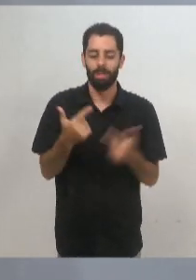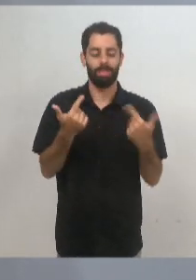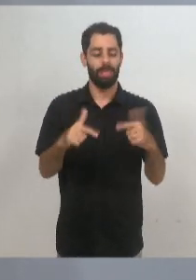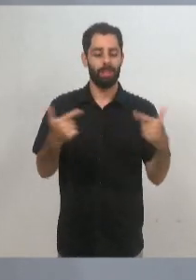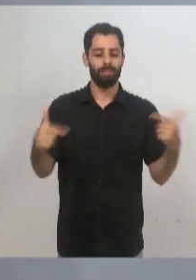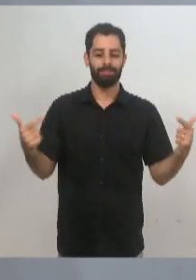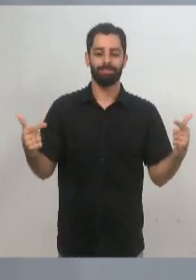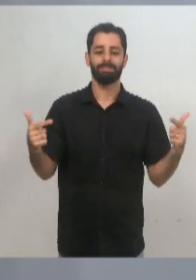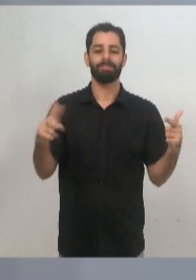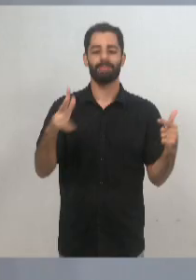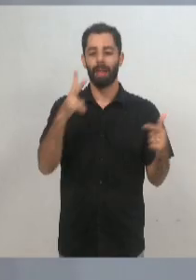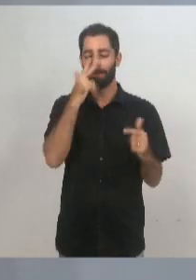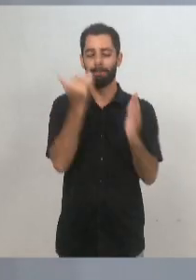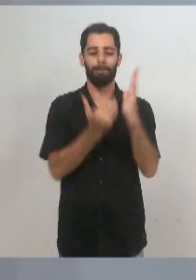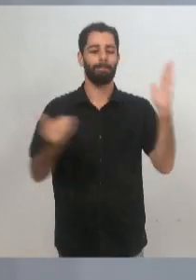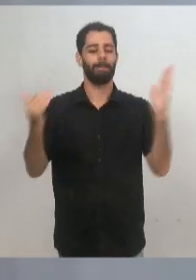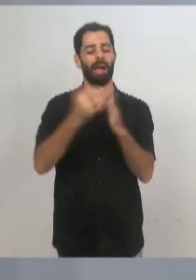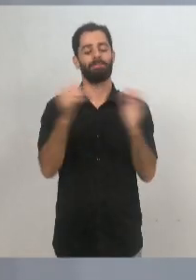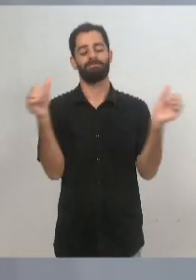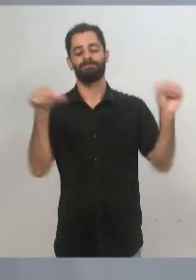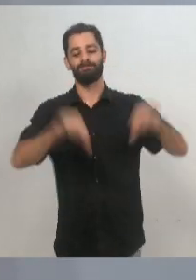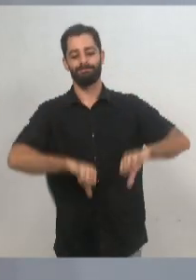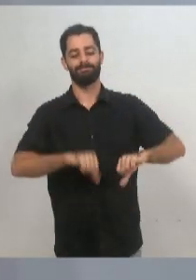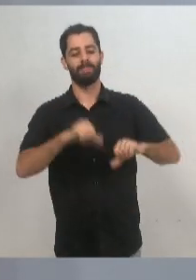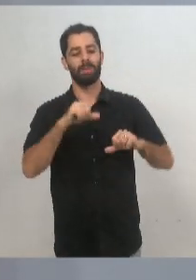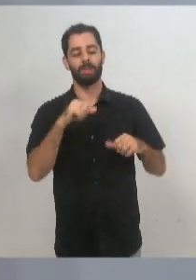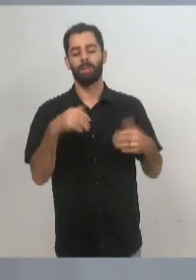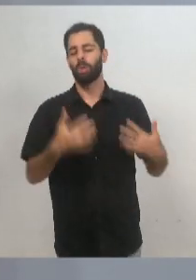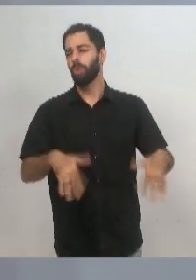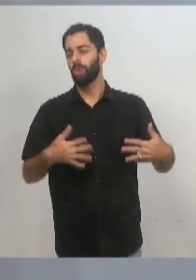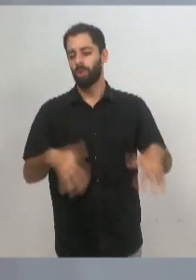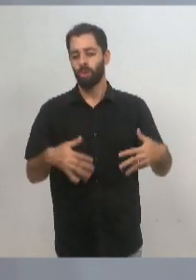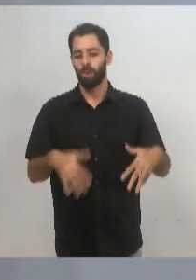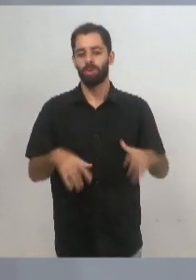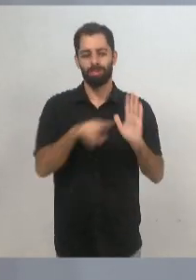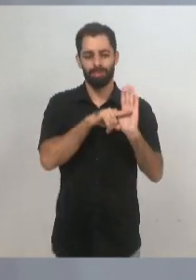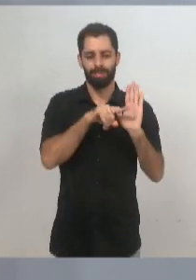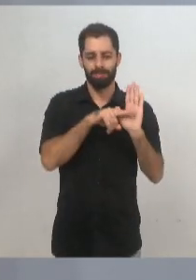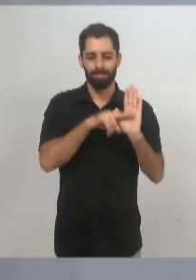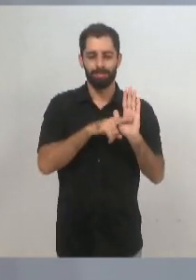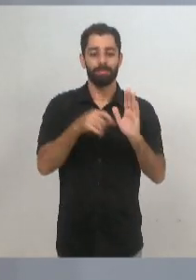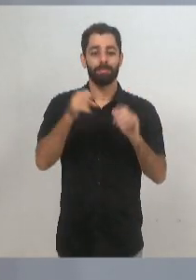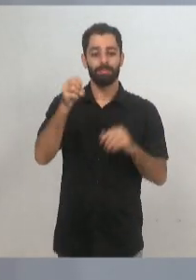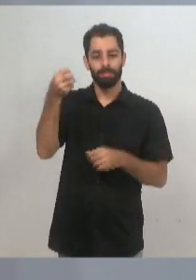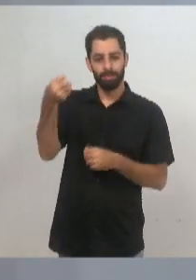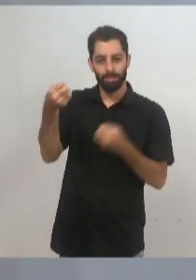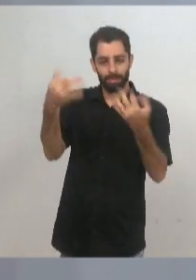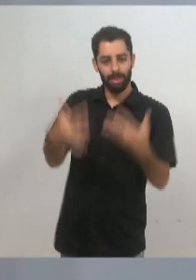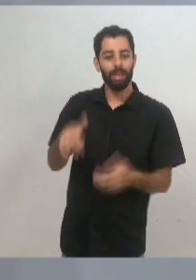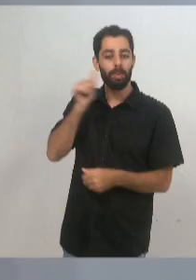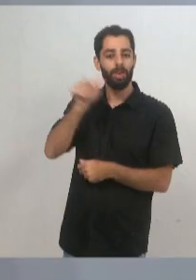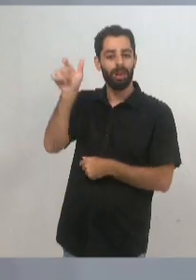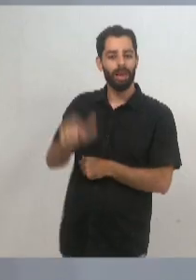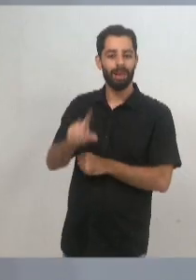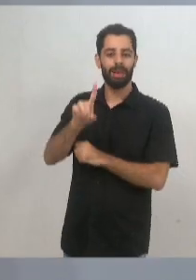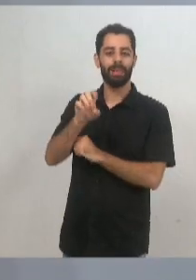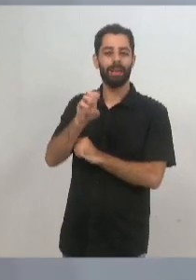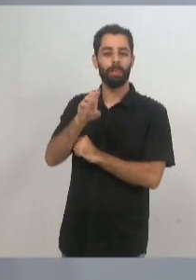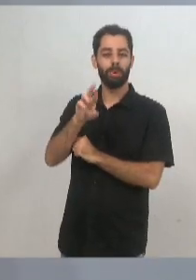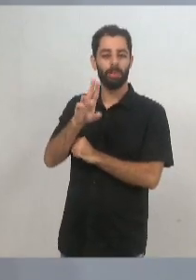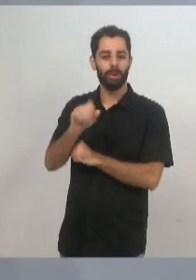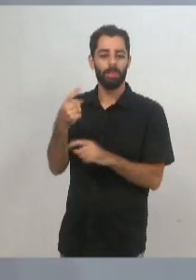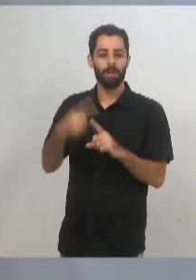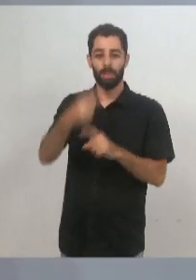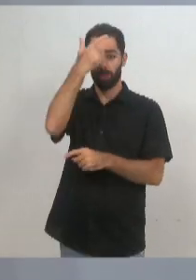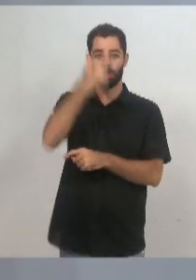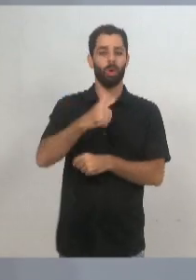está indo ainda mais ladeira abaixo. E eu preciso falar sobre Débora aqui, porque sou